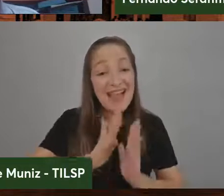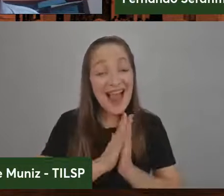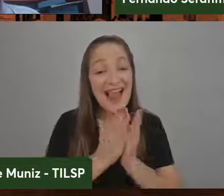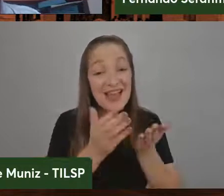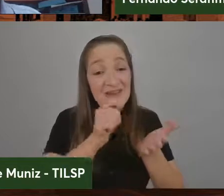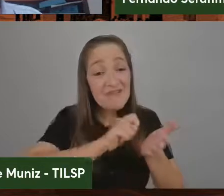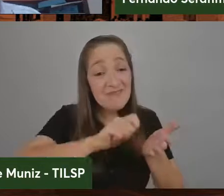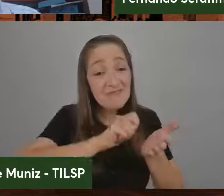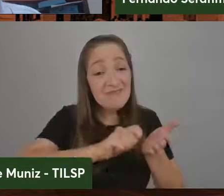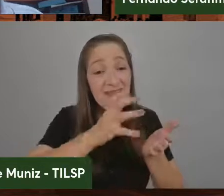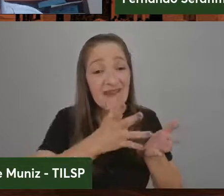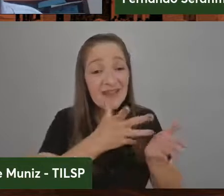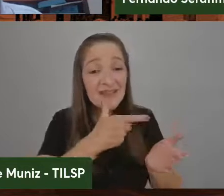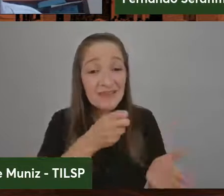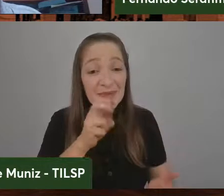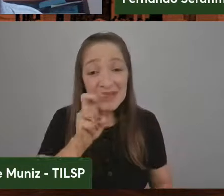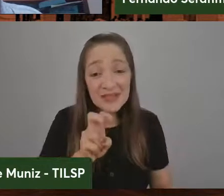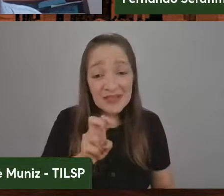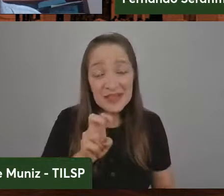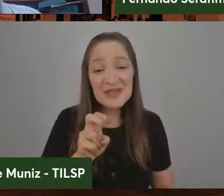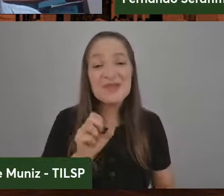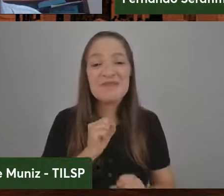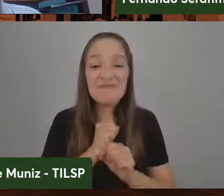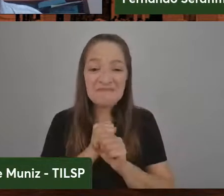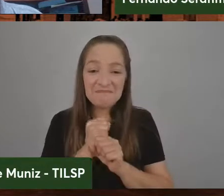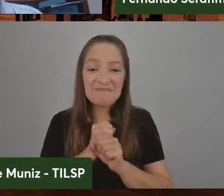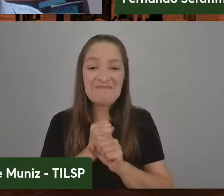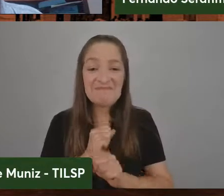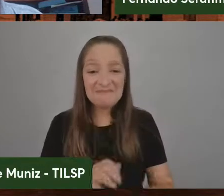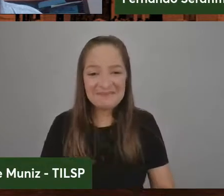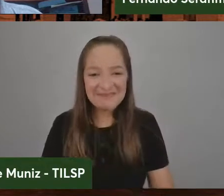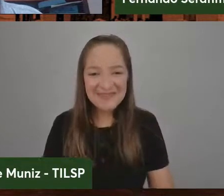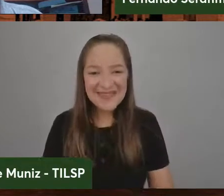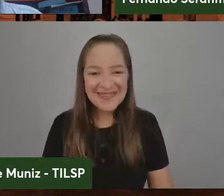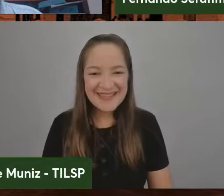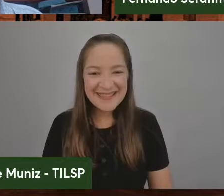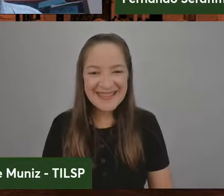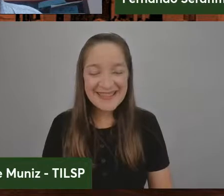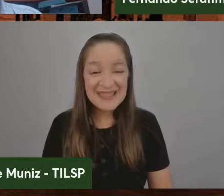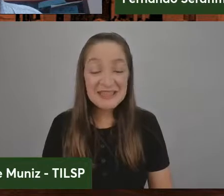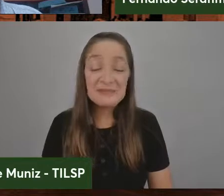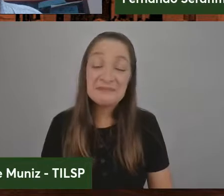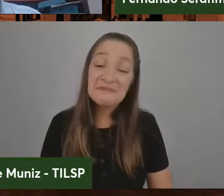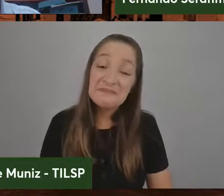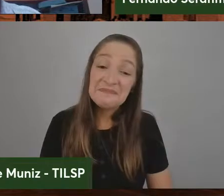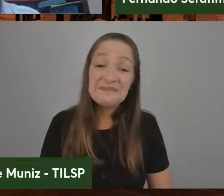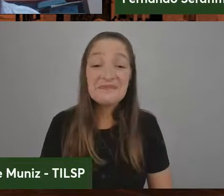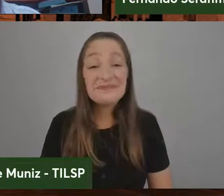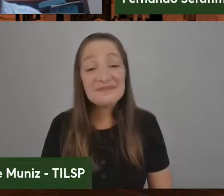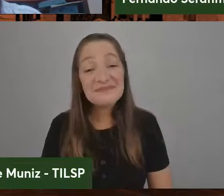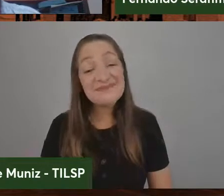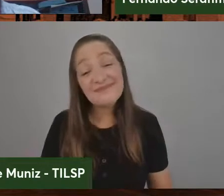4 a 5 anos por livro. Né? Isso, enfim,